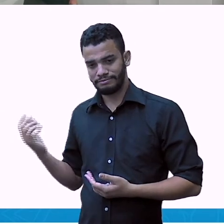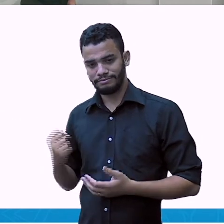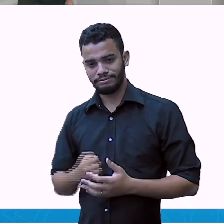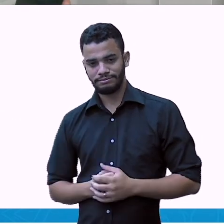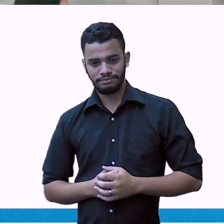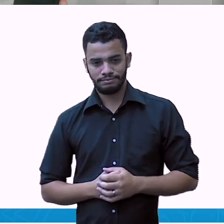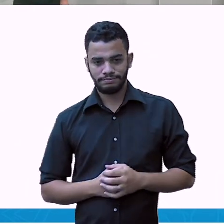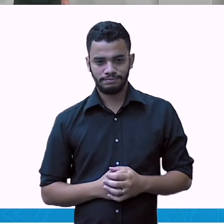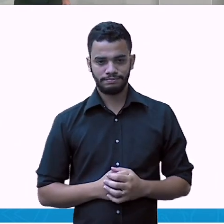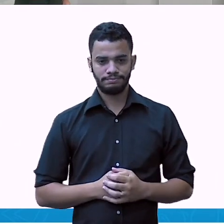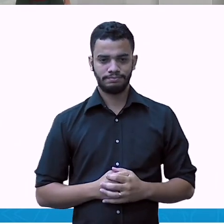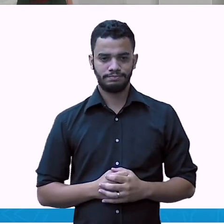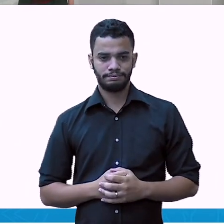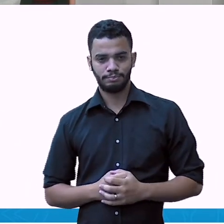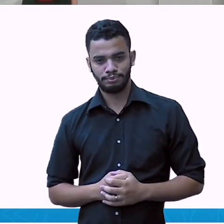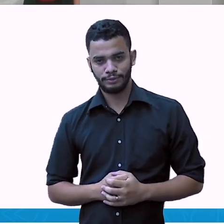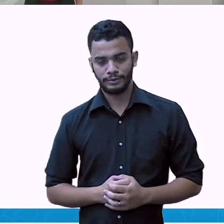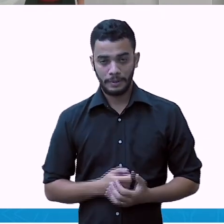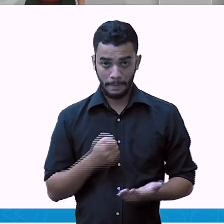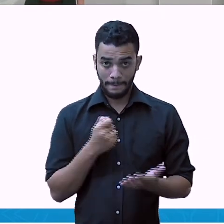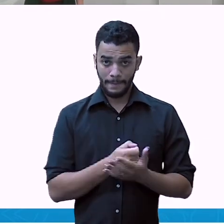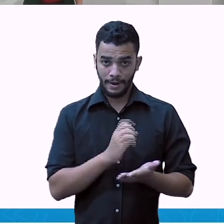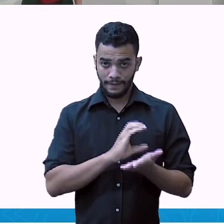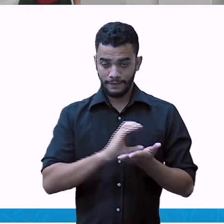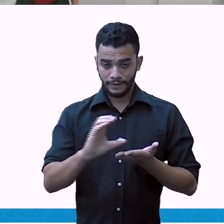1.824 à vista.